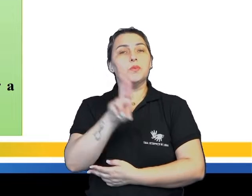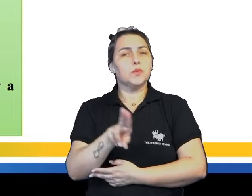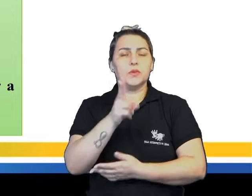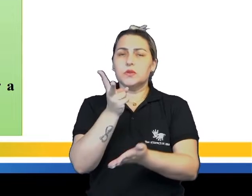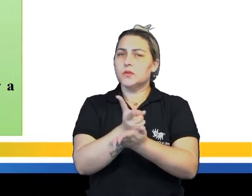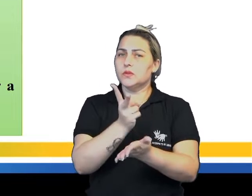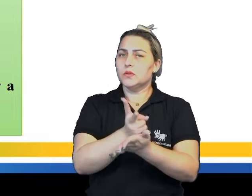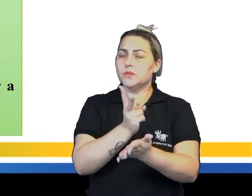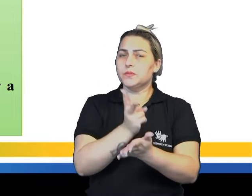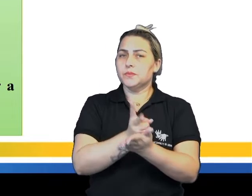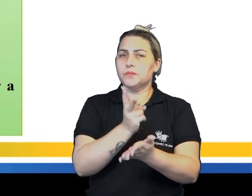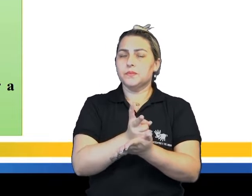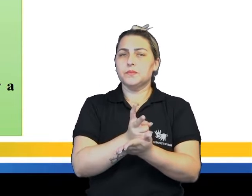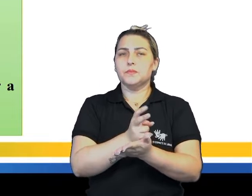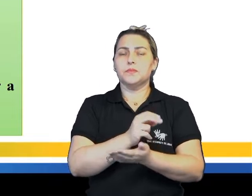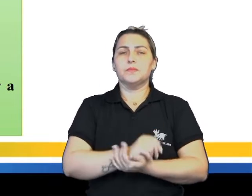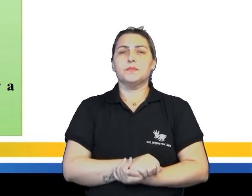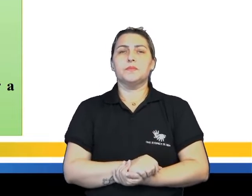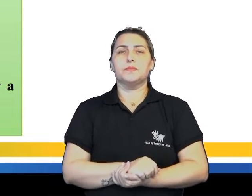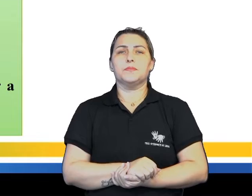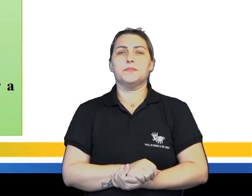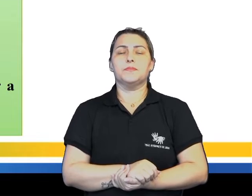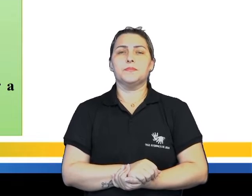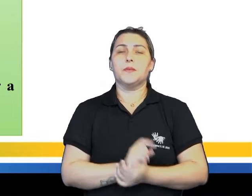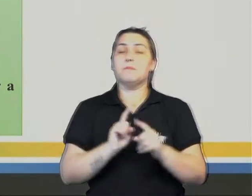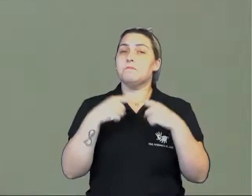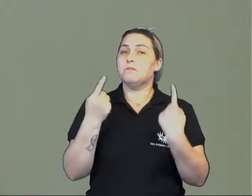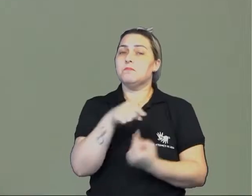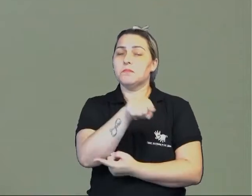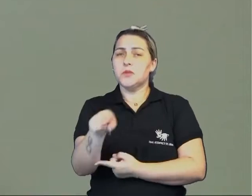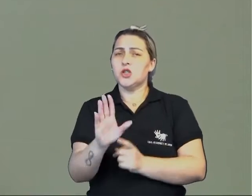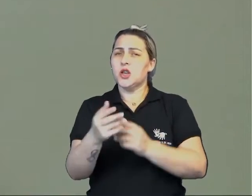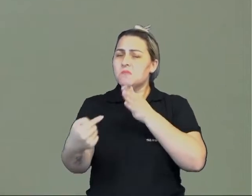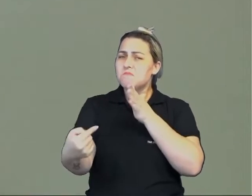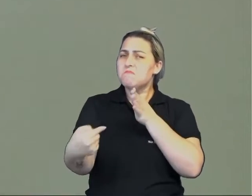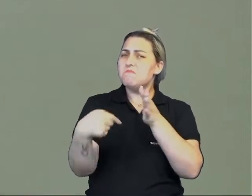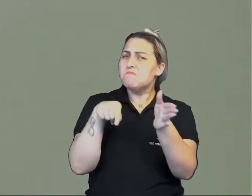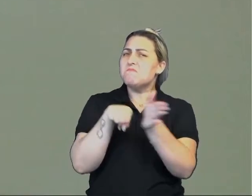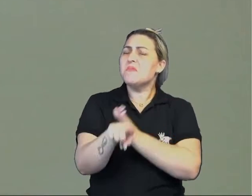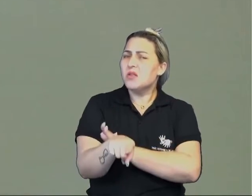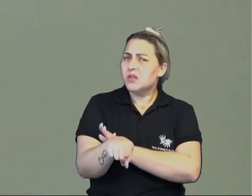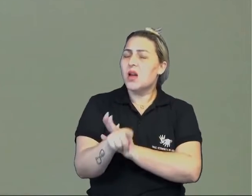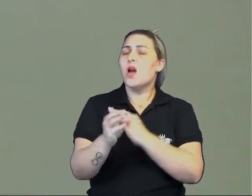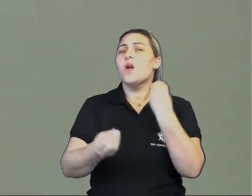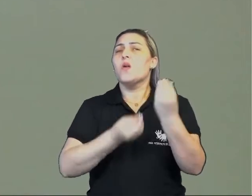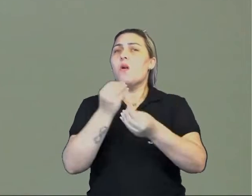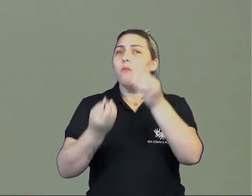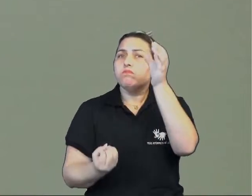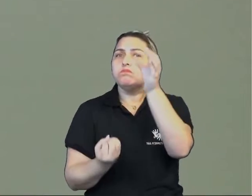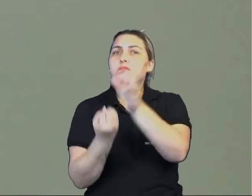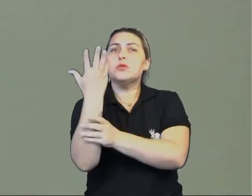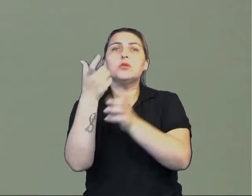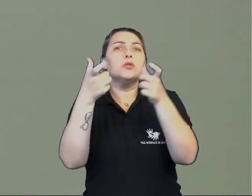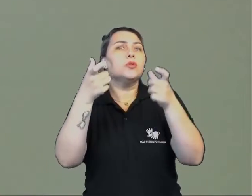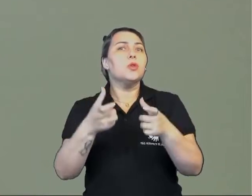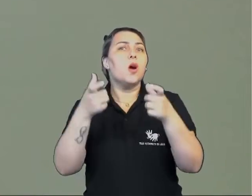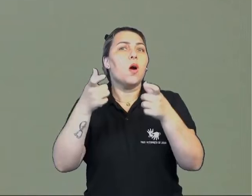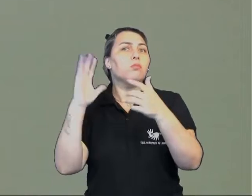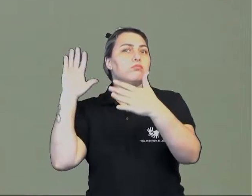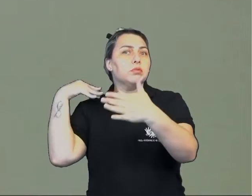eles a todo momento. Mas vocês já se perguntaram como surgiram, de onde